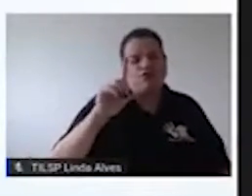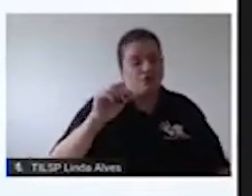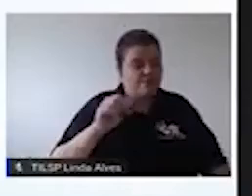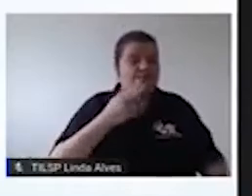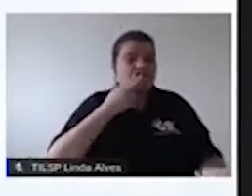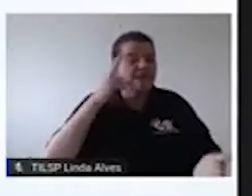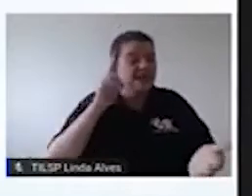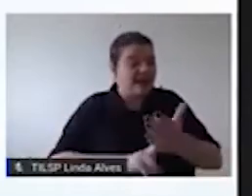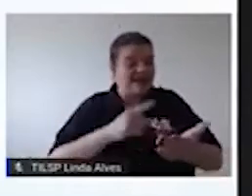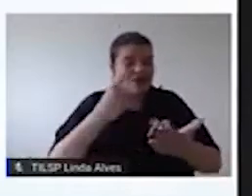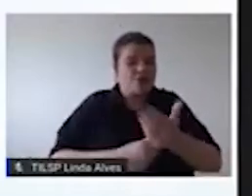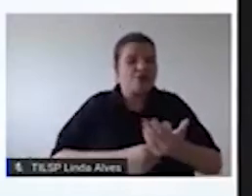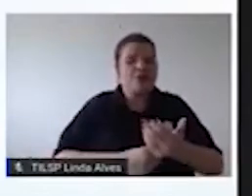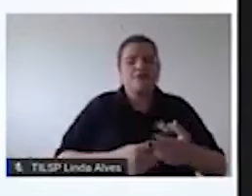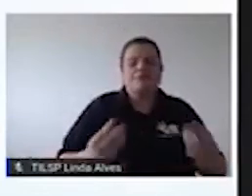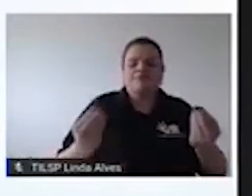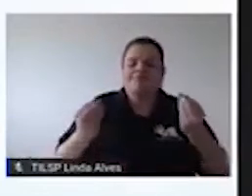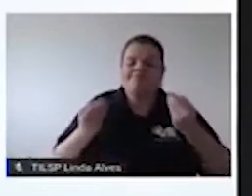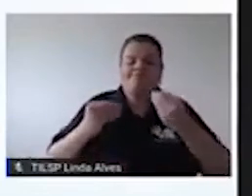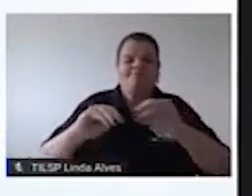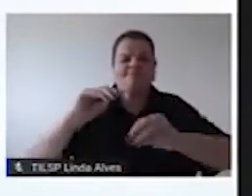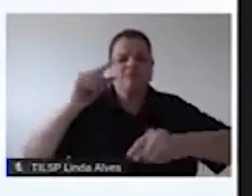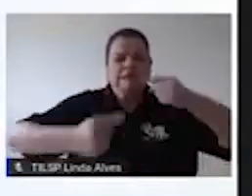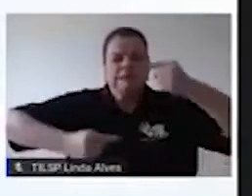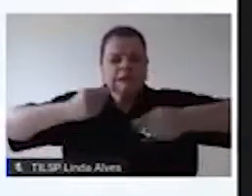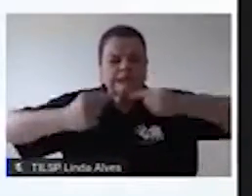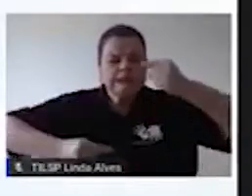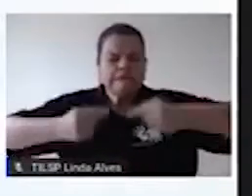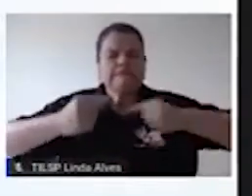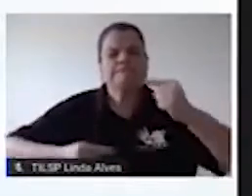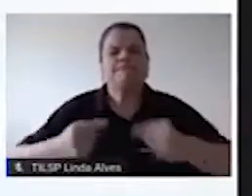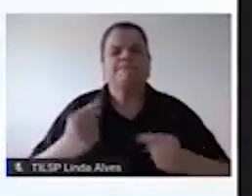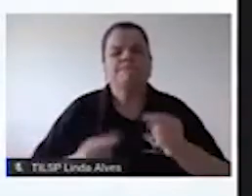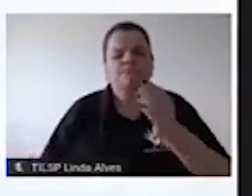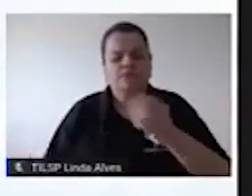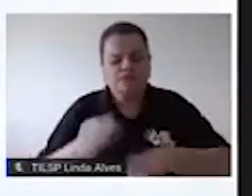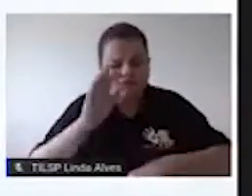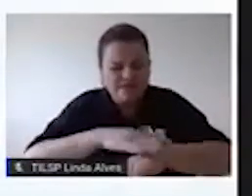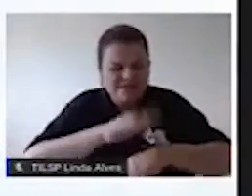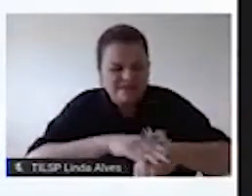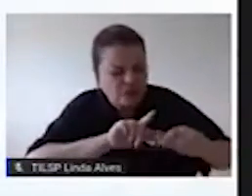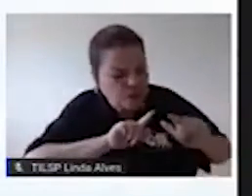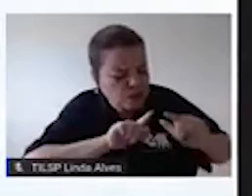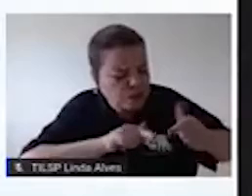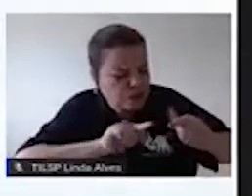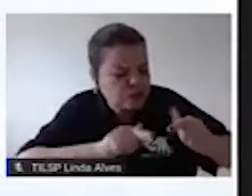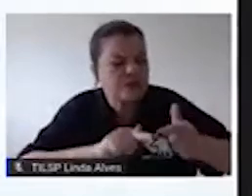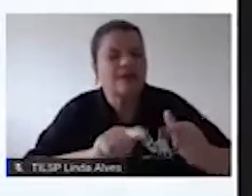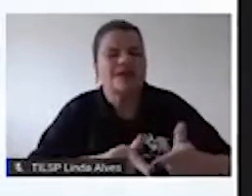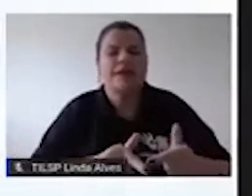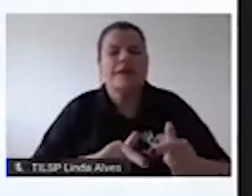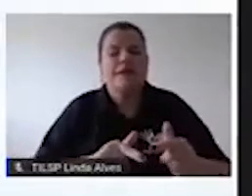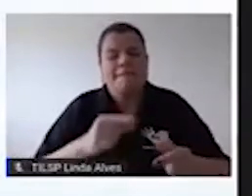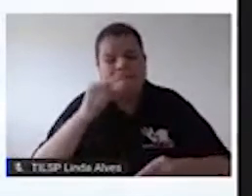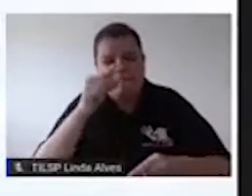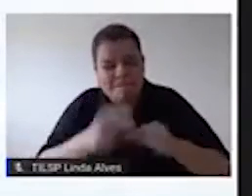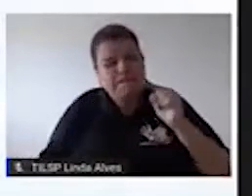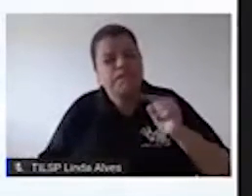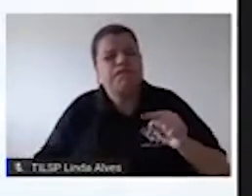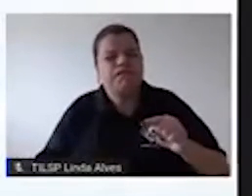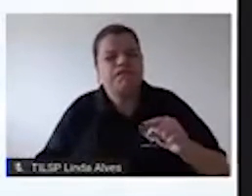aplicar medidas, né, de coibir, né, e erradicar, mas